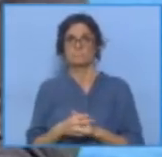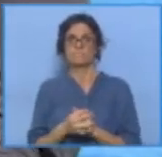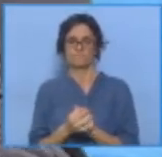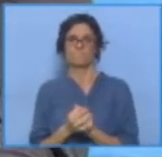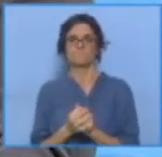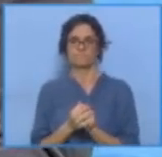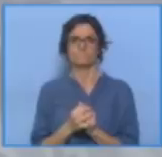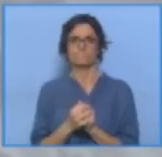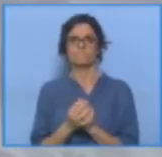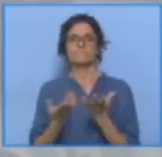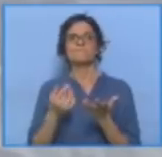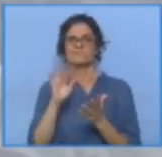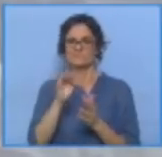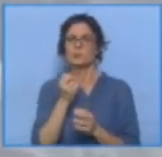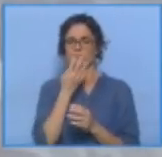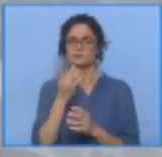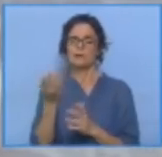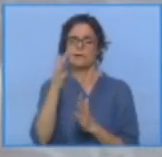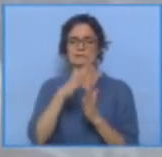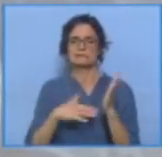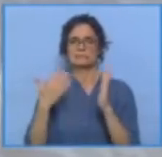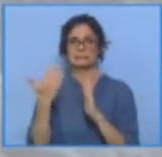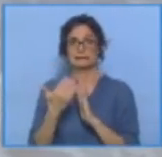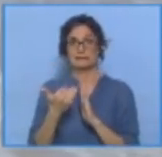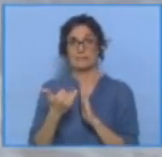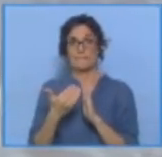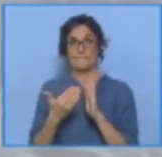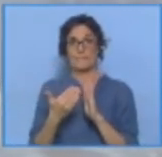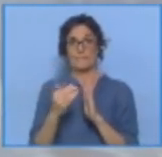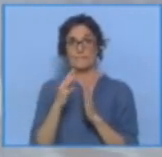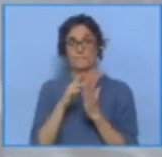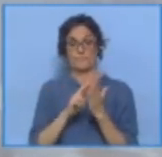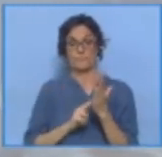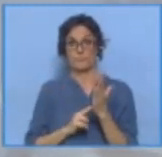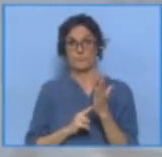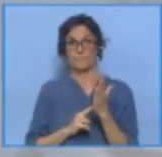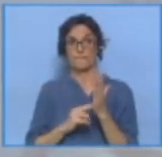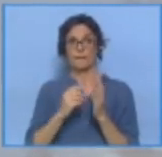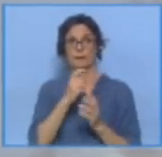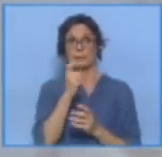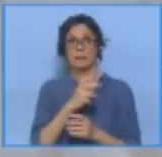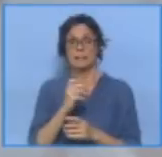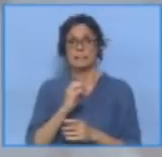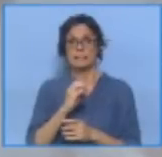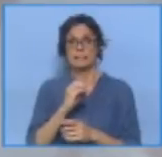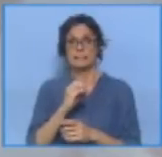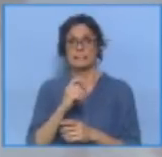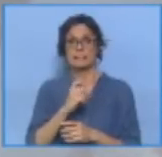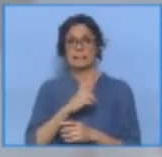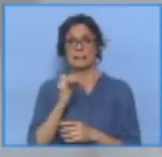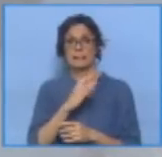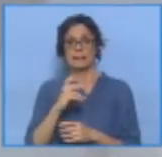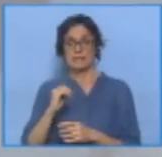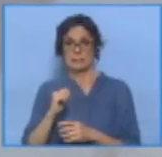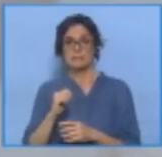vamos avançar. A primeira leitura de Zacarias, profecia, fala-nos e